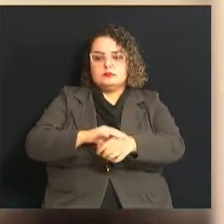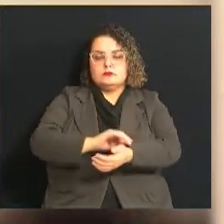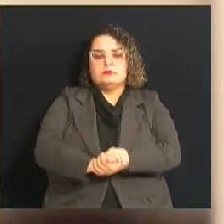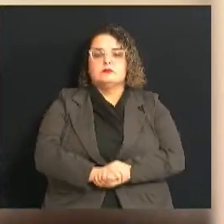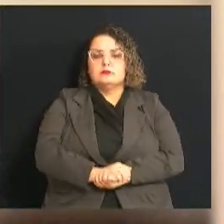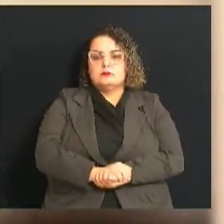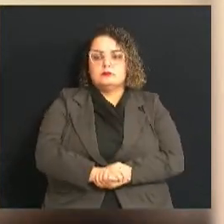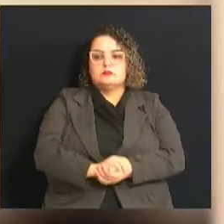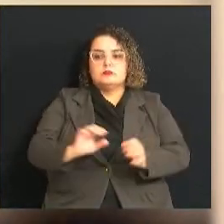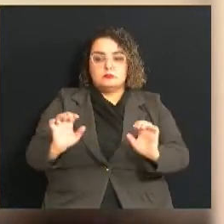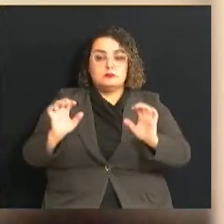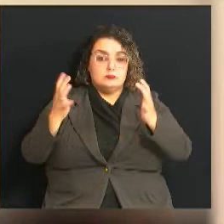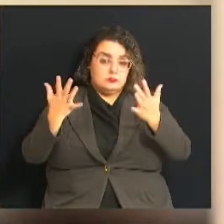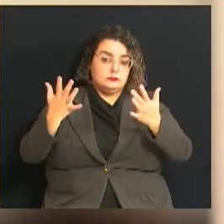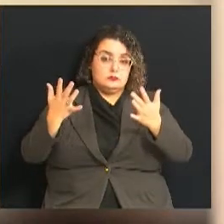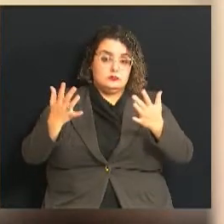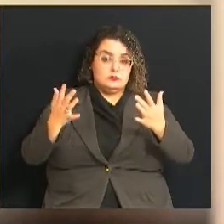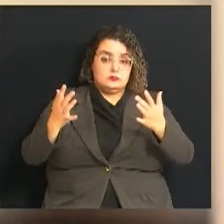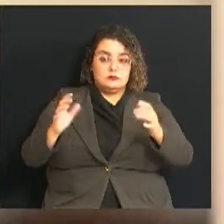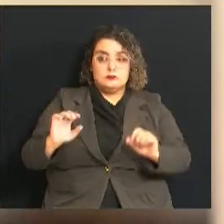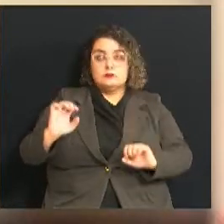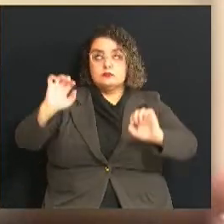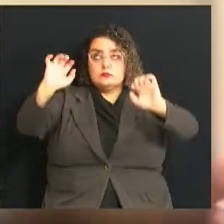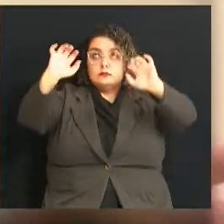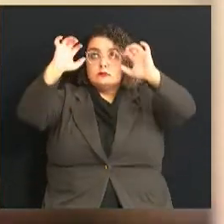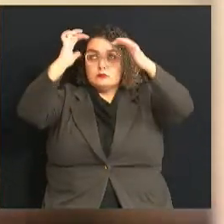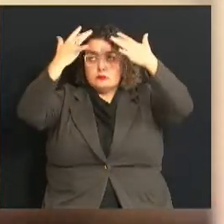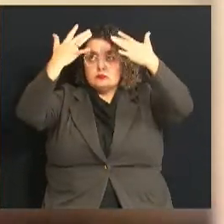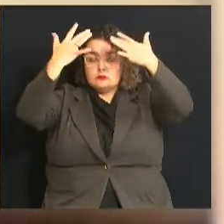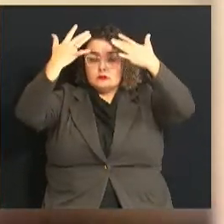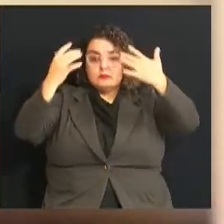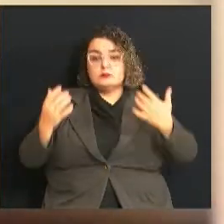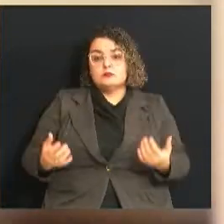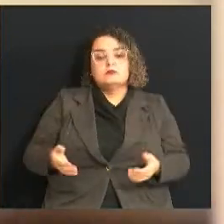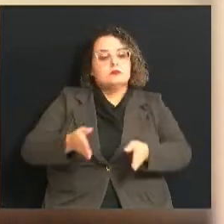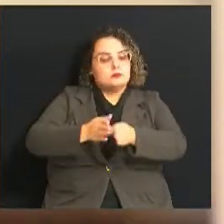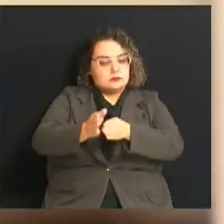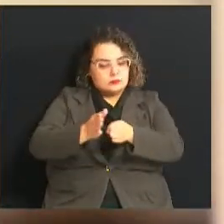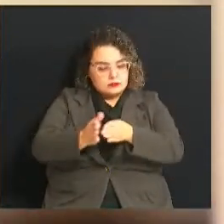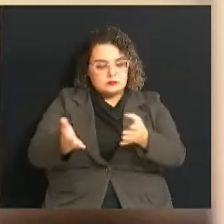desses eventos climáticos. E também ouvimos o conselho aqui assimilando